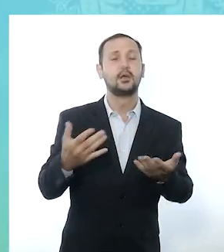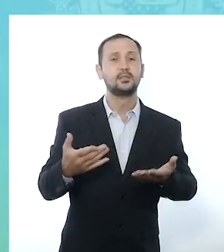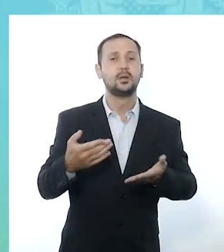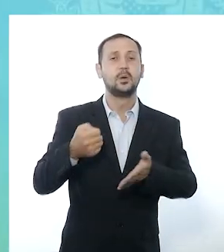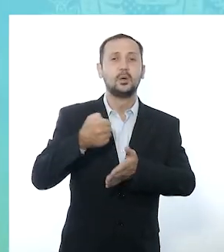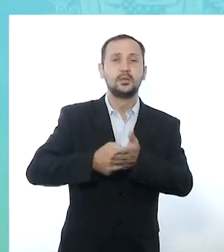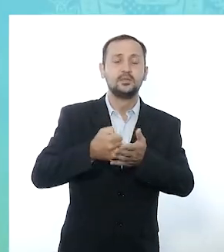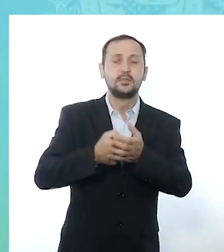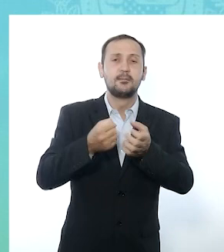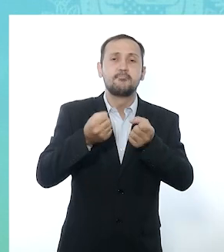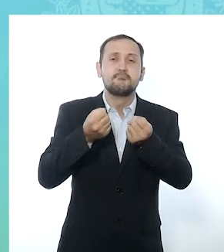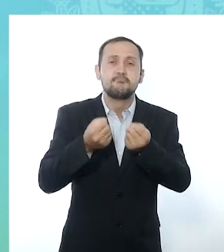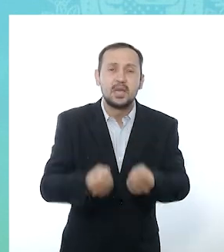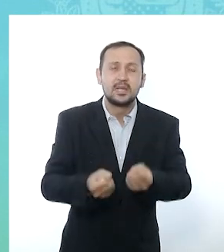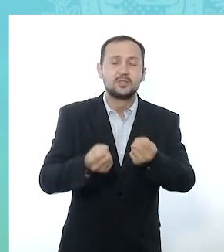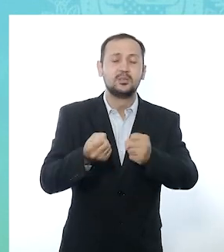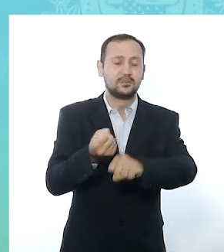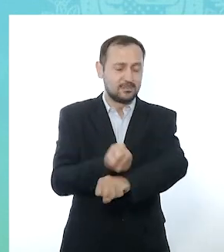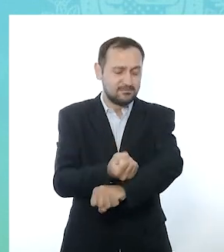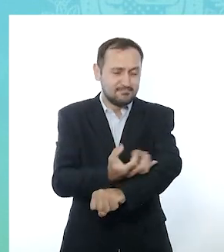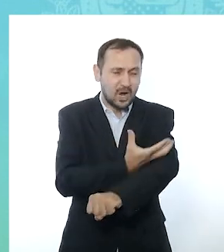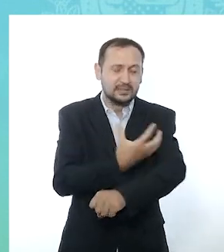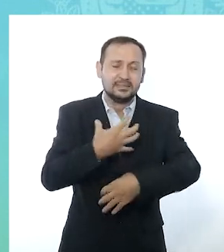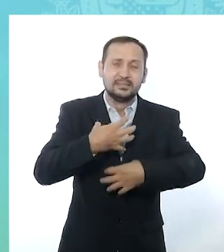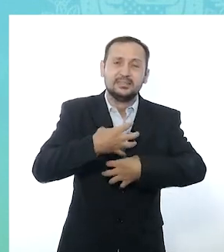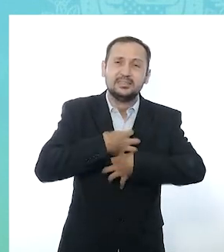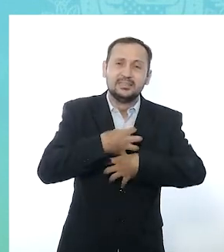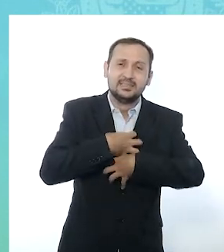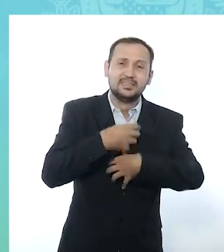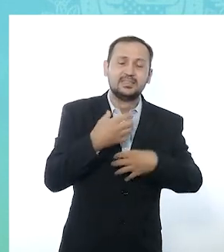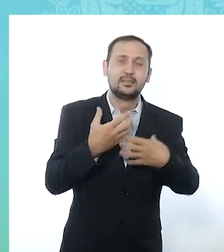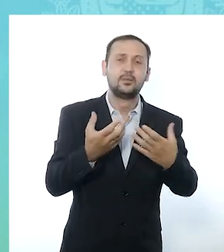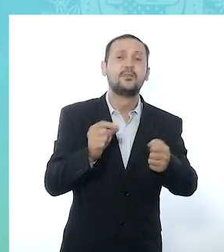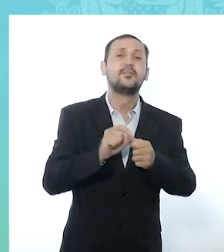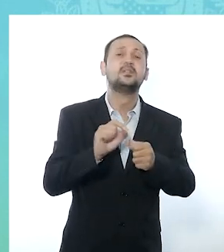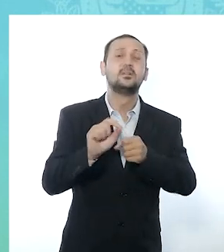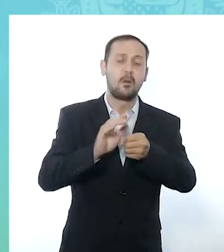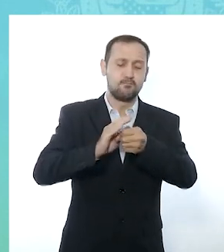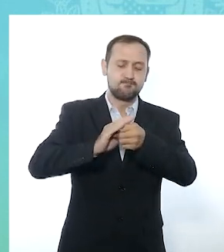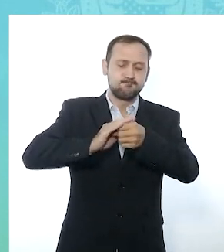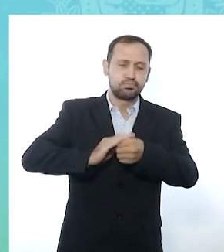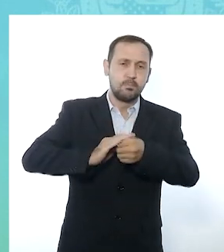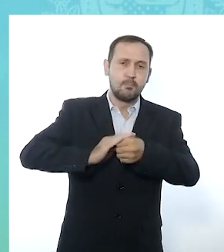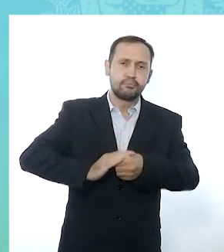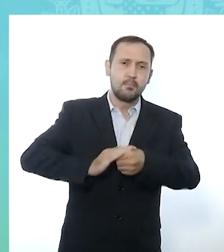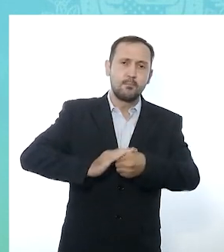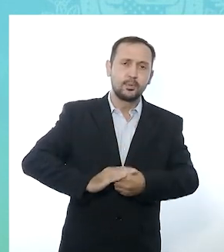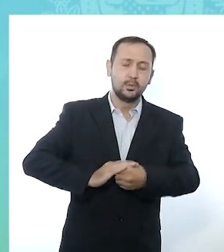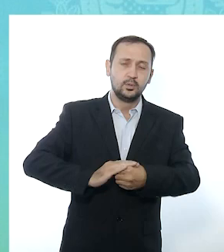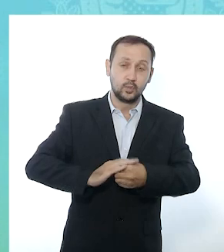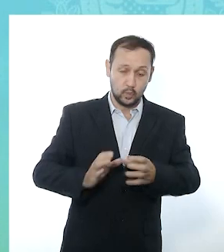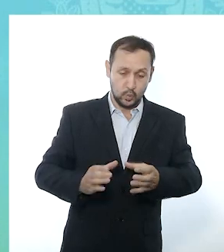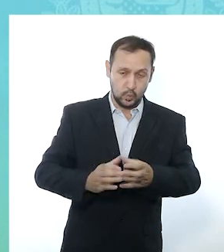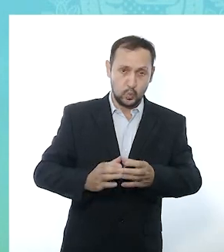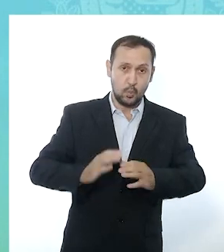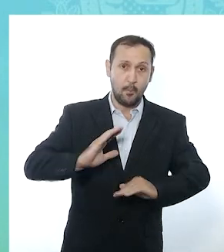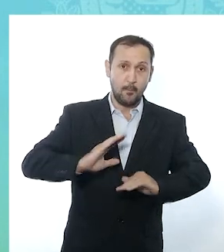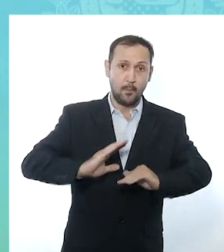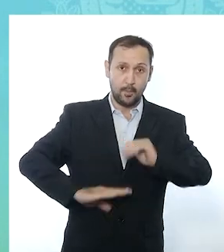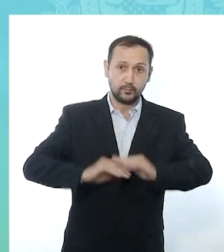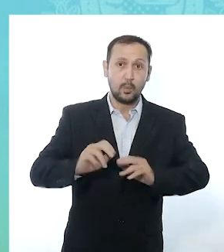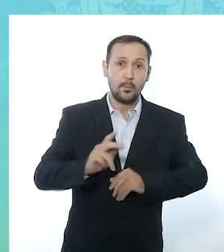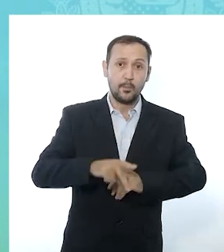carga emocional tem permitido a grande maioria do corpo docente passar por qualquer outro